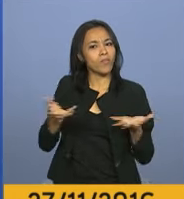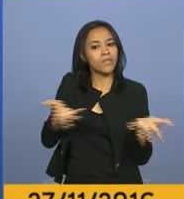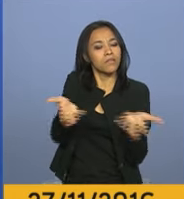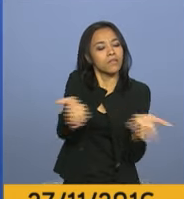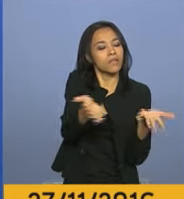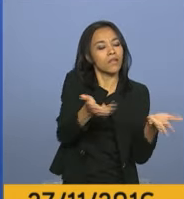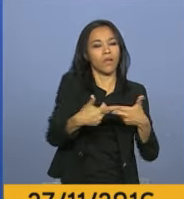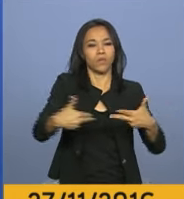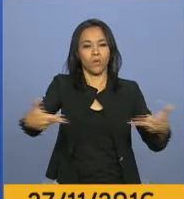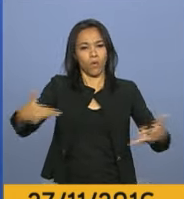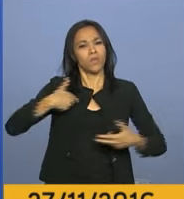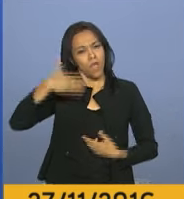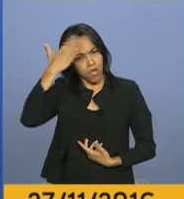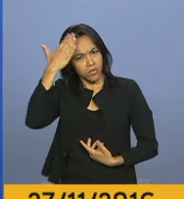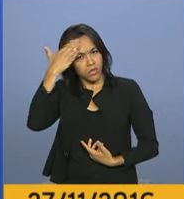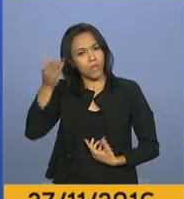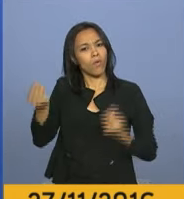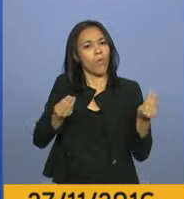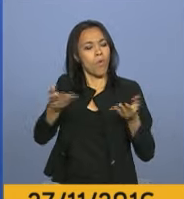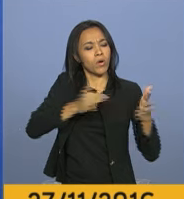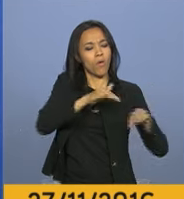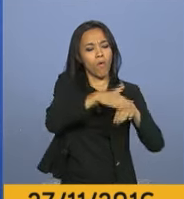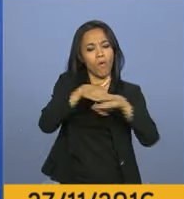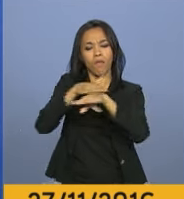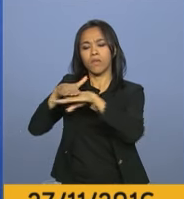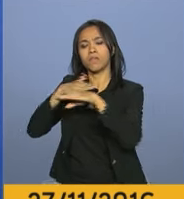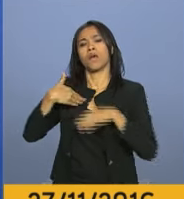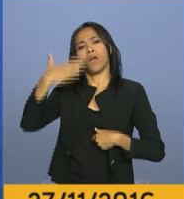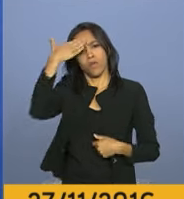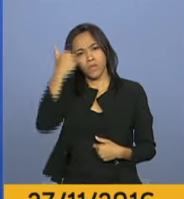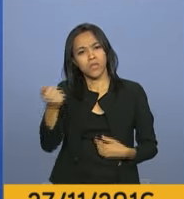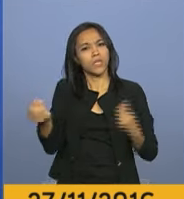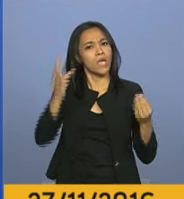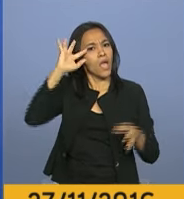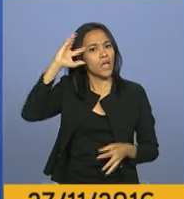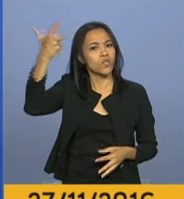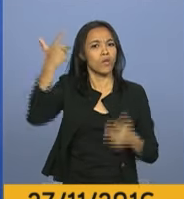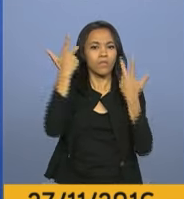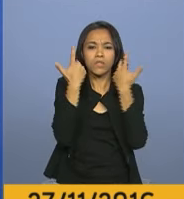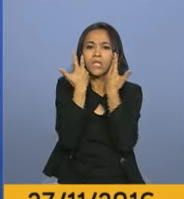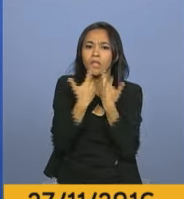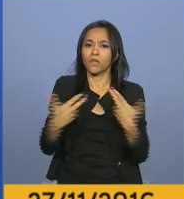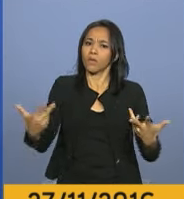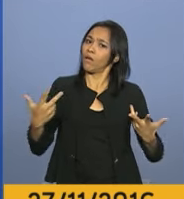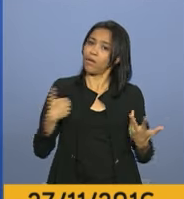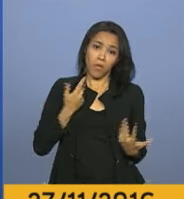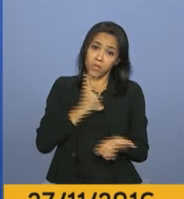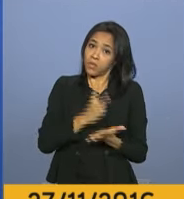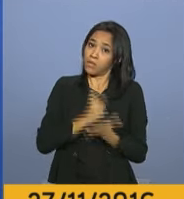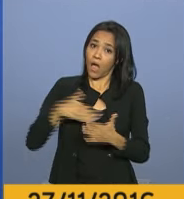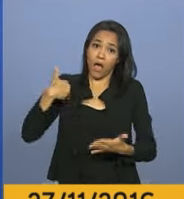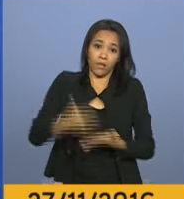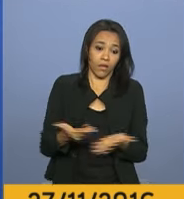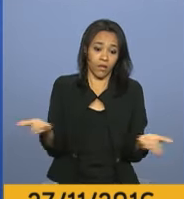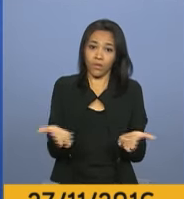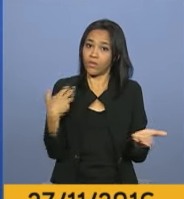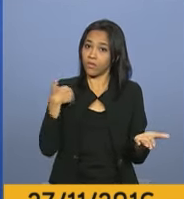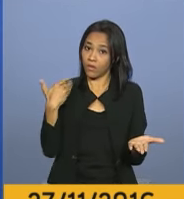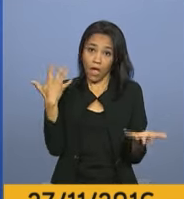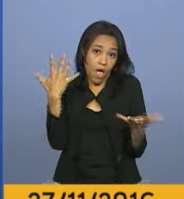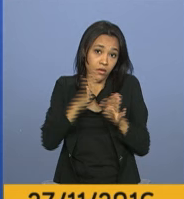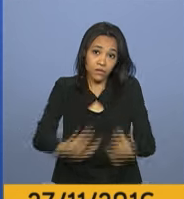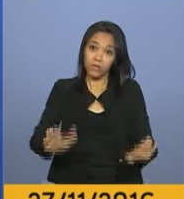coisas, eu sei como conversar, eu sei que elas se resolvem com naturalidade, como sempre fiz. Aqui no governo foi